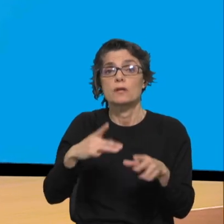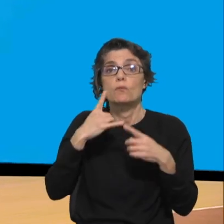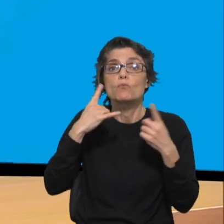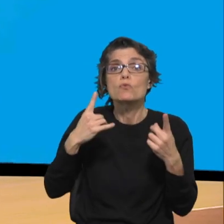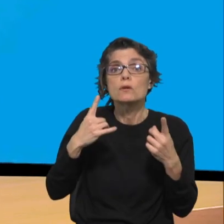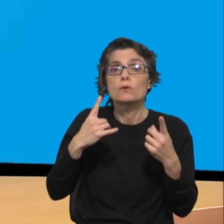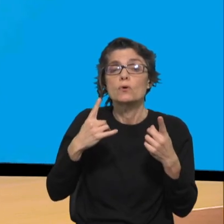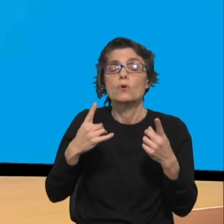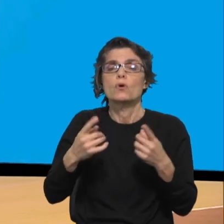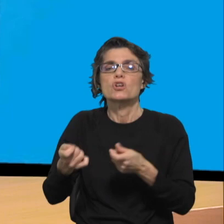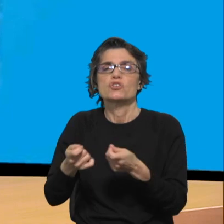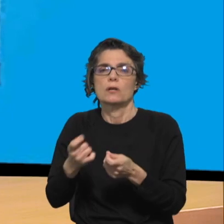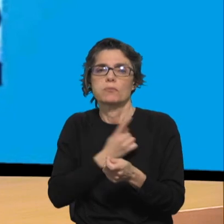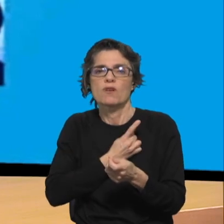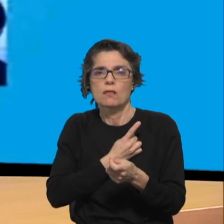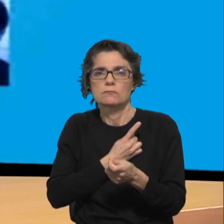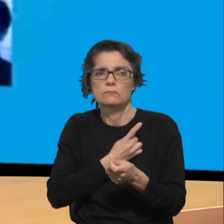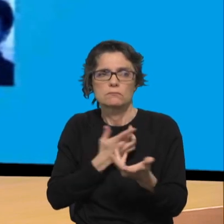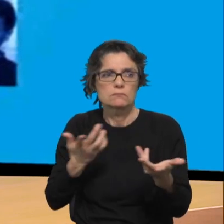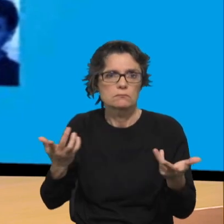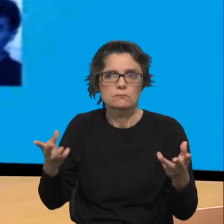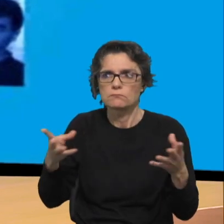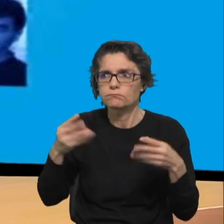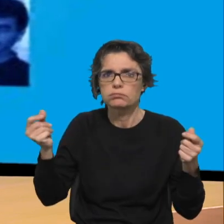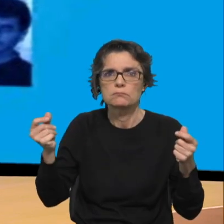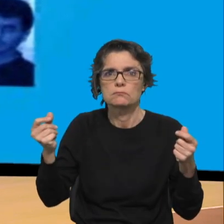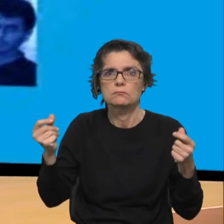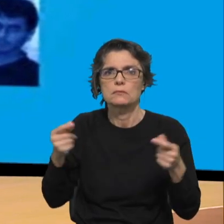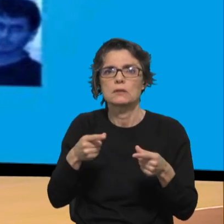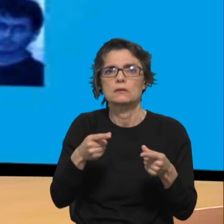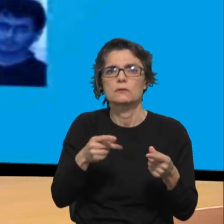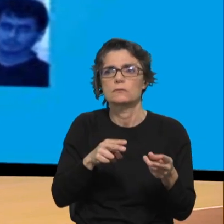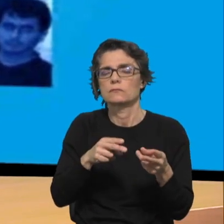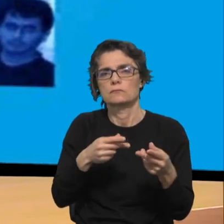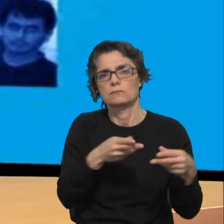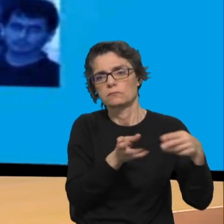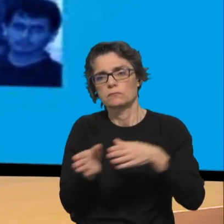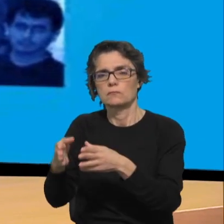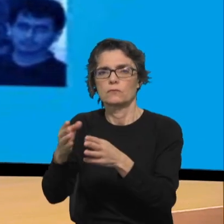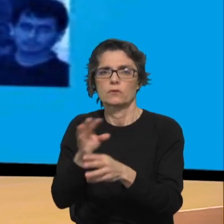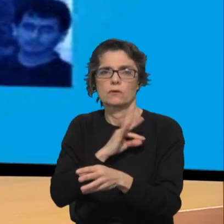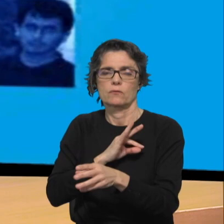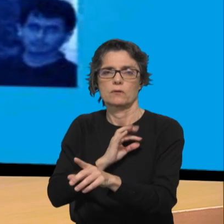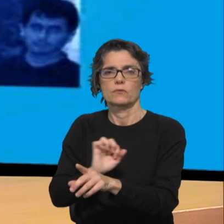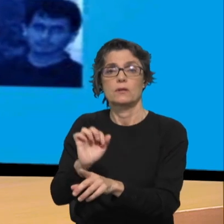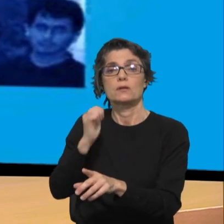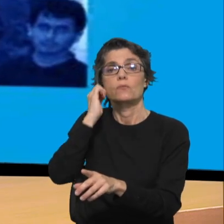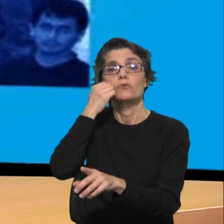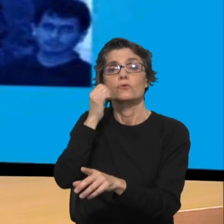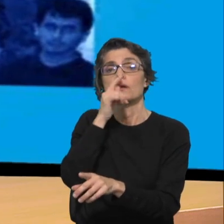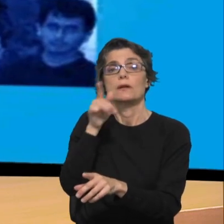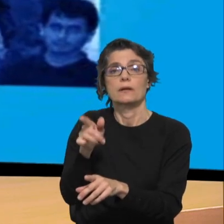com gestão privada, deixaram de as encontrar e seguiram o seu caminho profissional por outro lado, com, repito, prejuízo para aqueles que